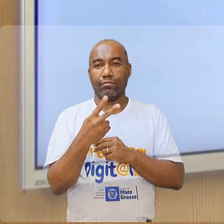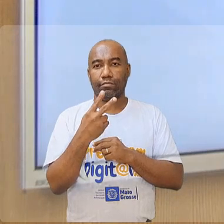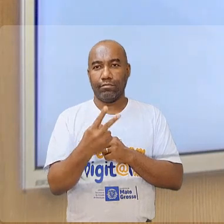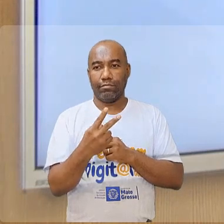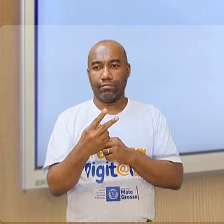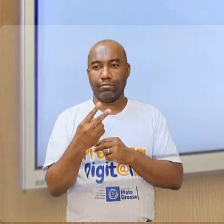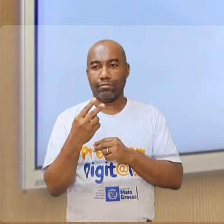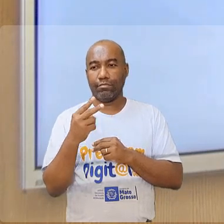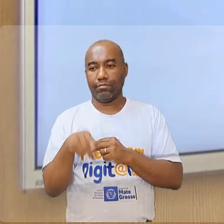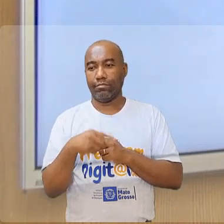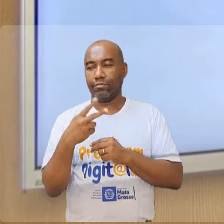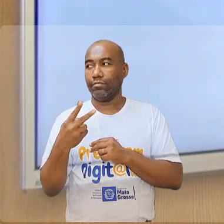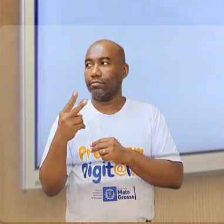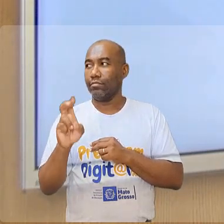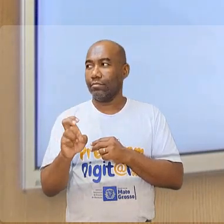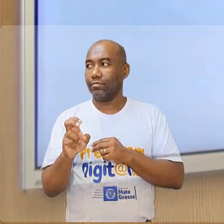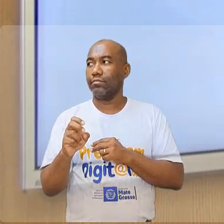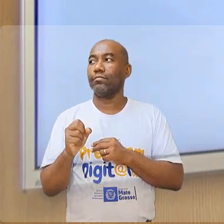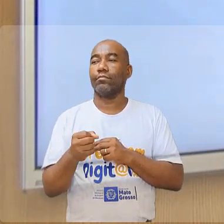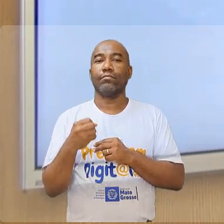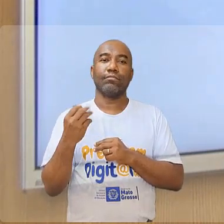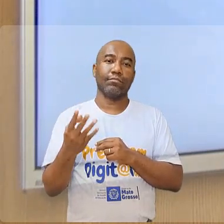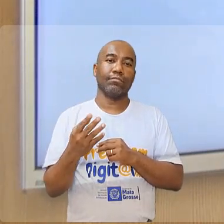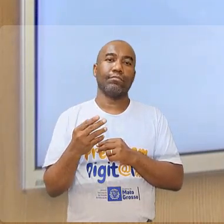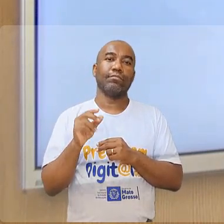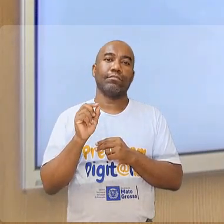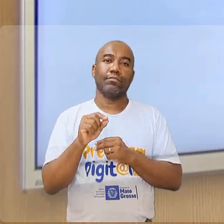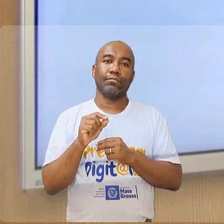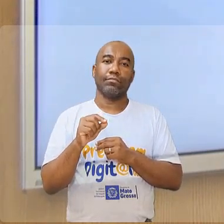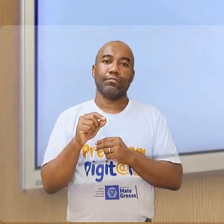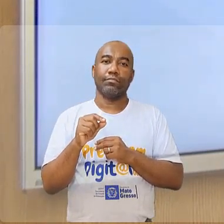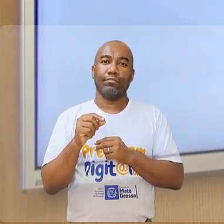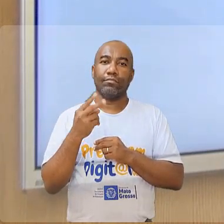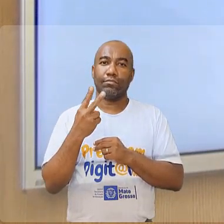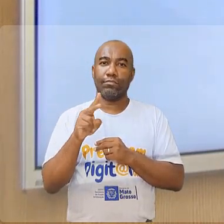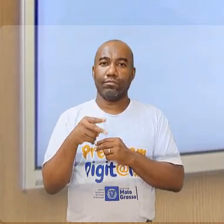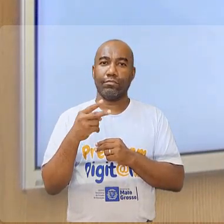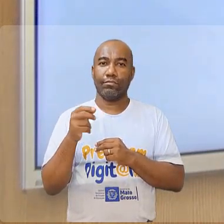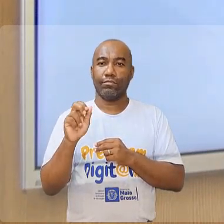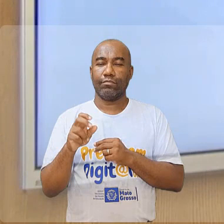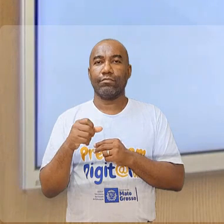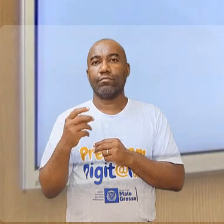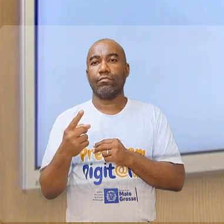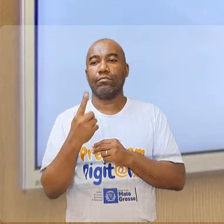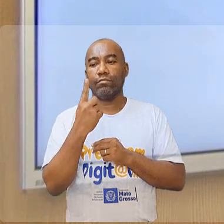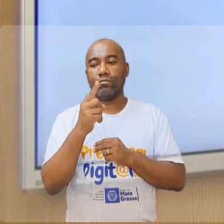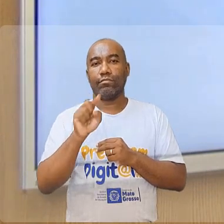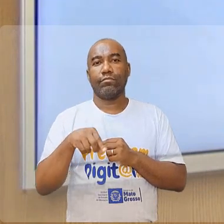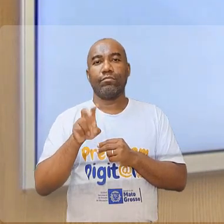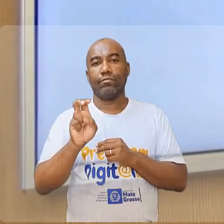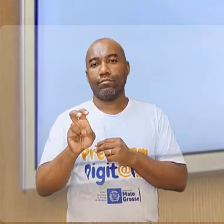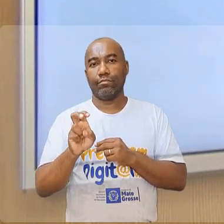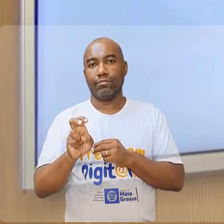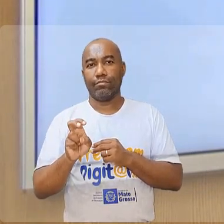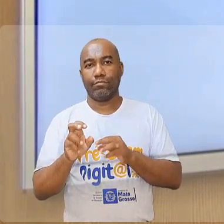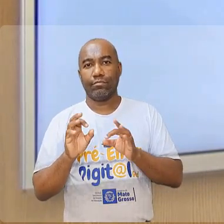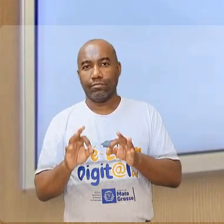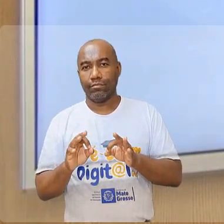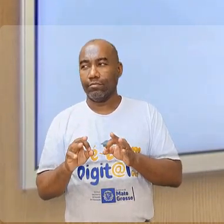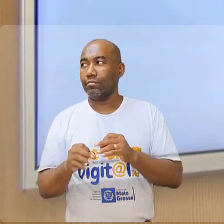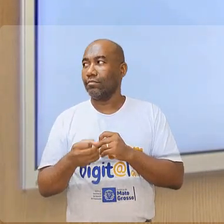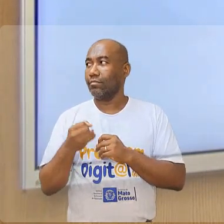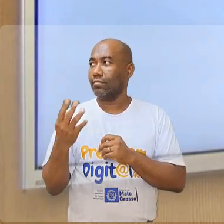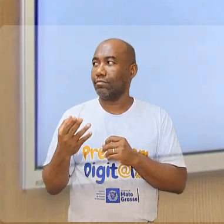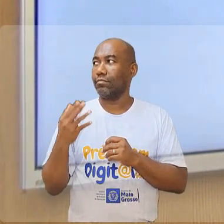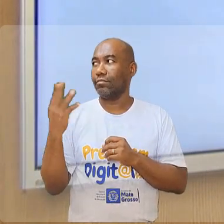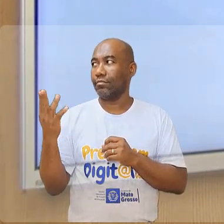225 é 15 então a raiz quadrada de 2,25 é um e-mail pronto que a